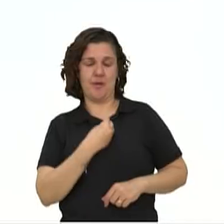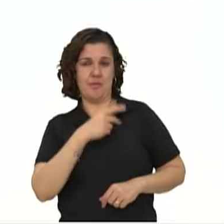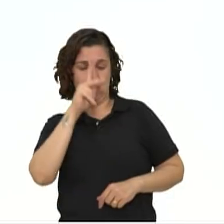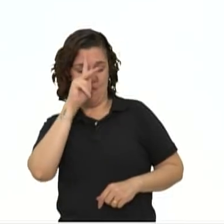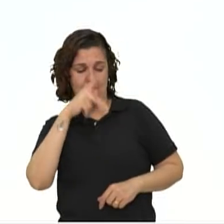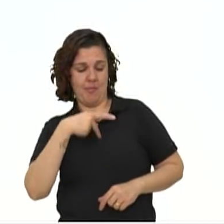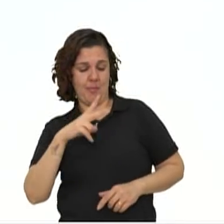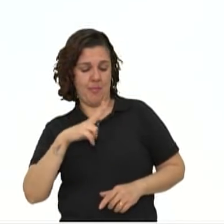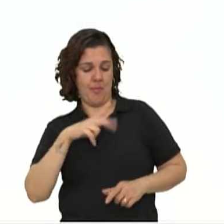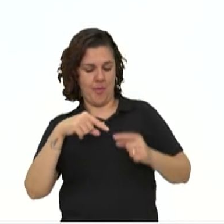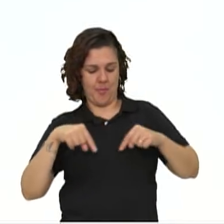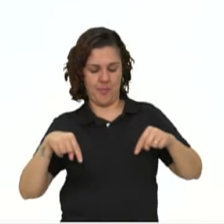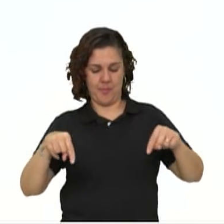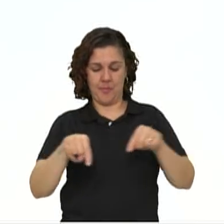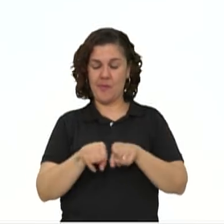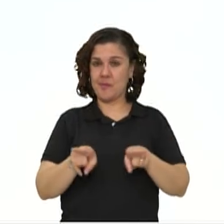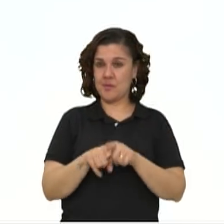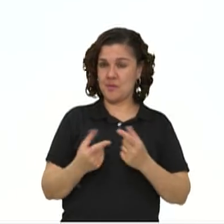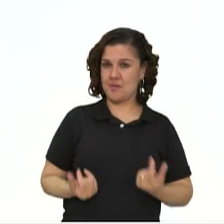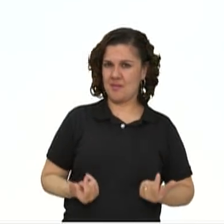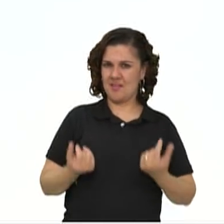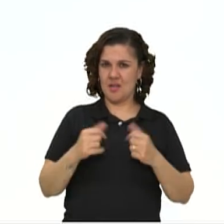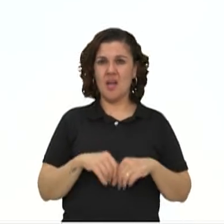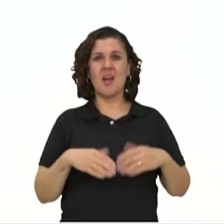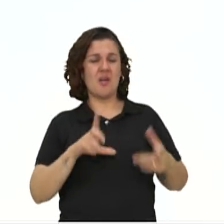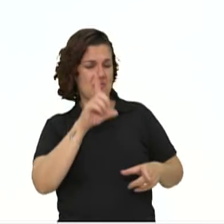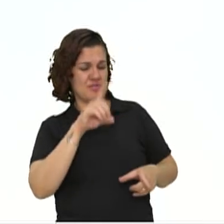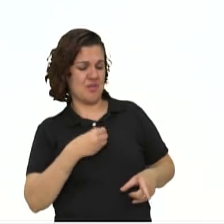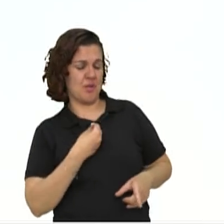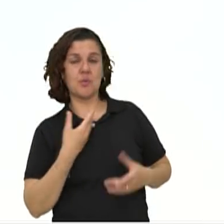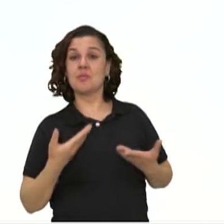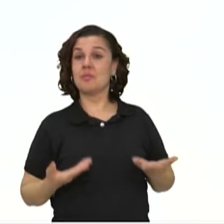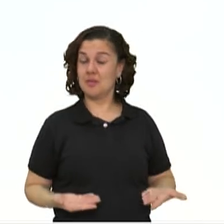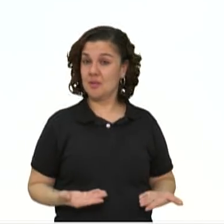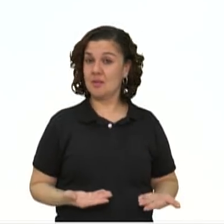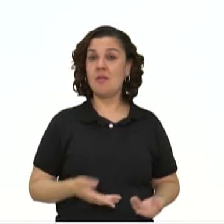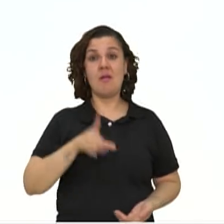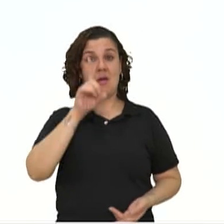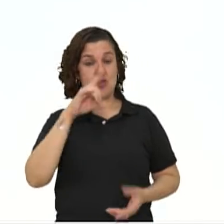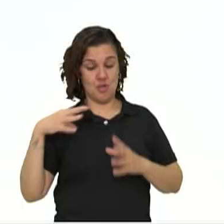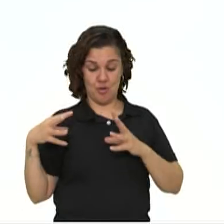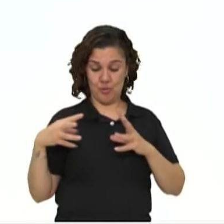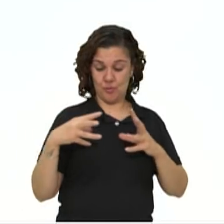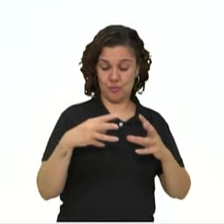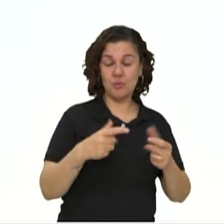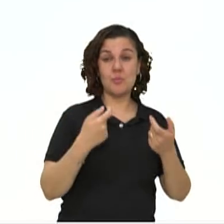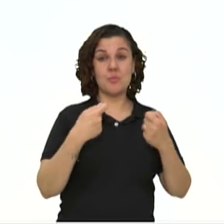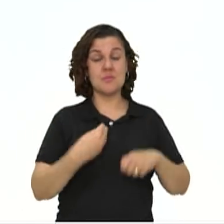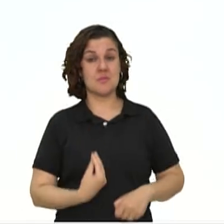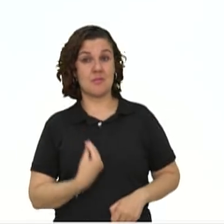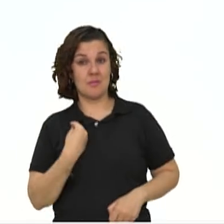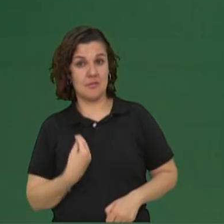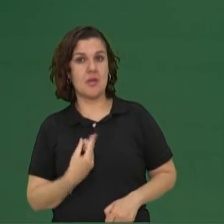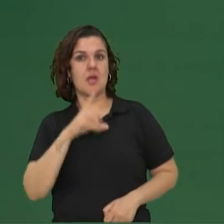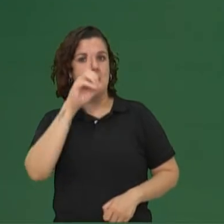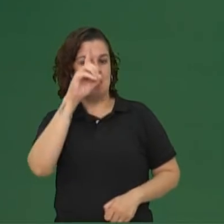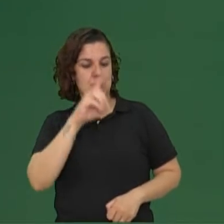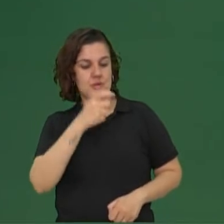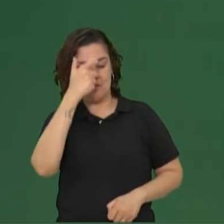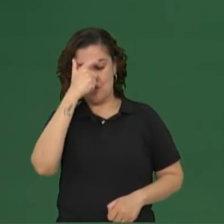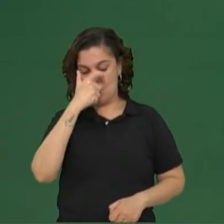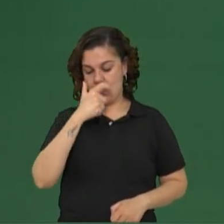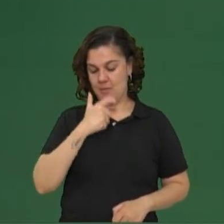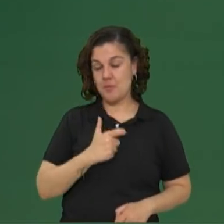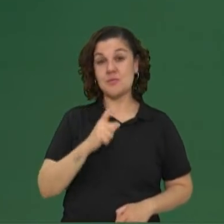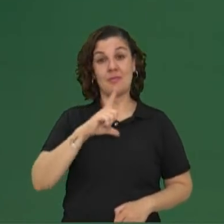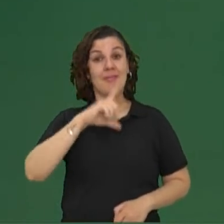à propriedade e à riqueza. O que é direito à vida? É direito que todo mundo tem que ter para viver, direito da pessoa